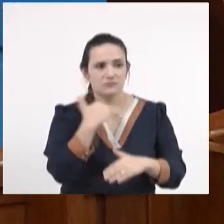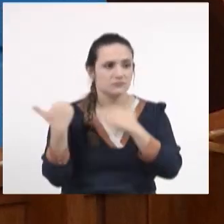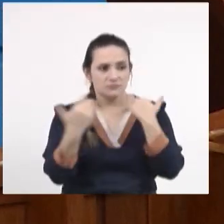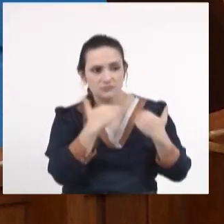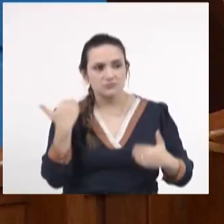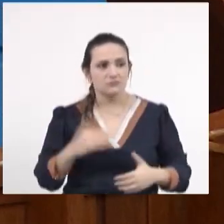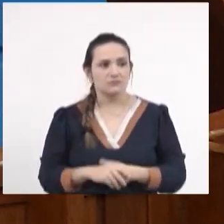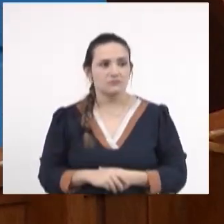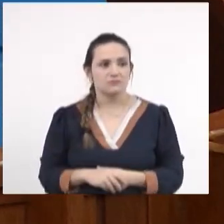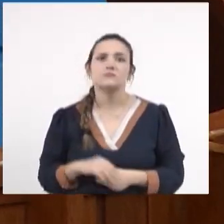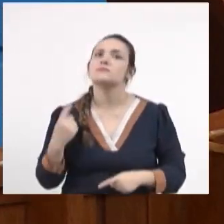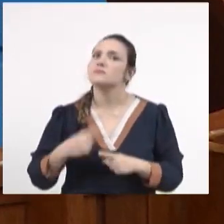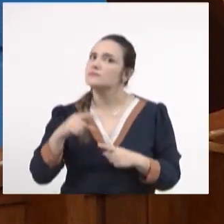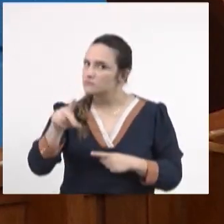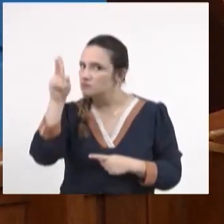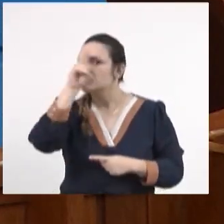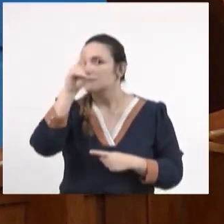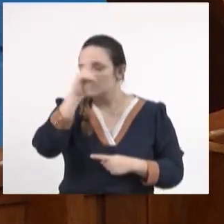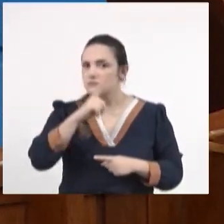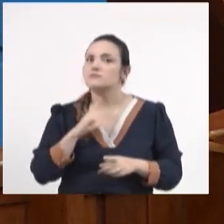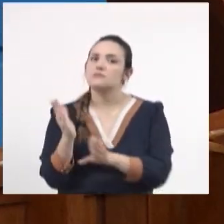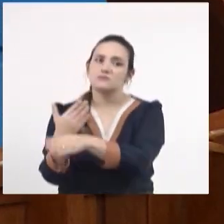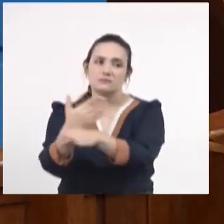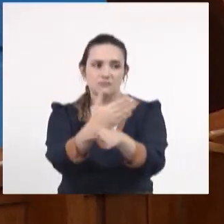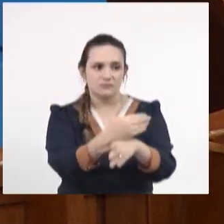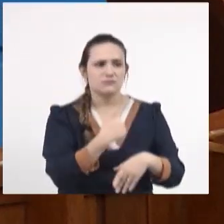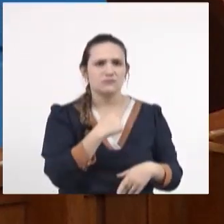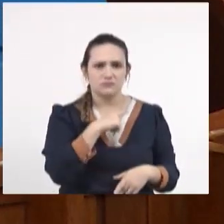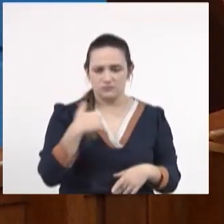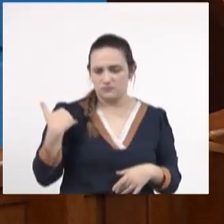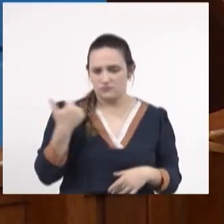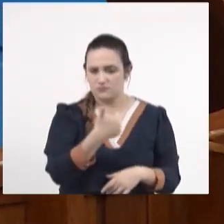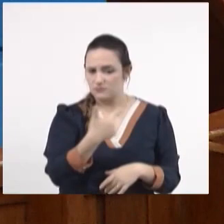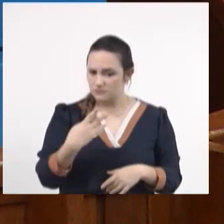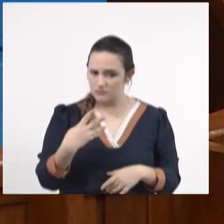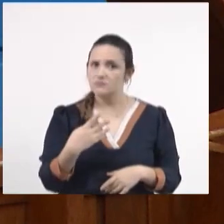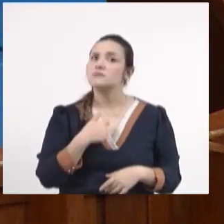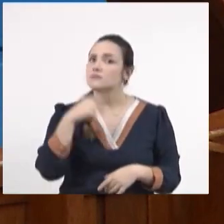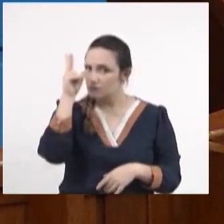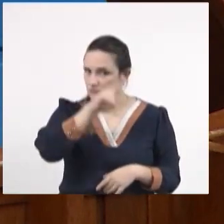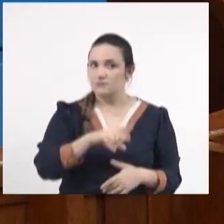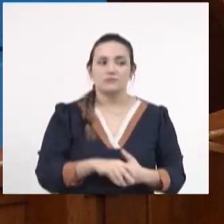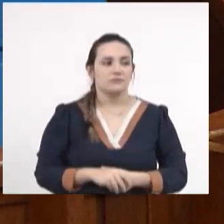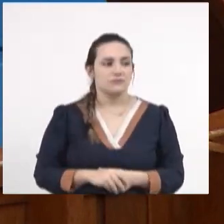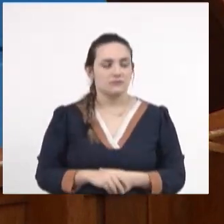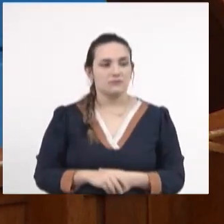porque estava um desmando. Eu tinha 24 anos e me lembro muito bem.